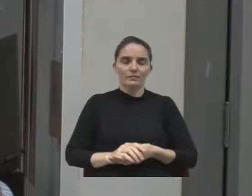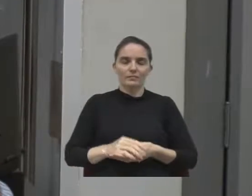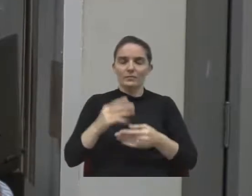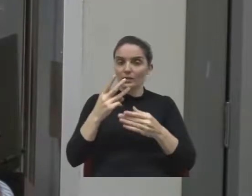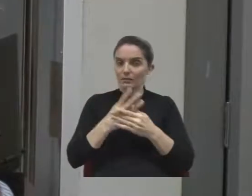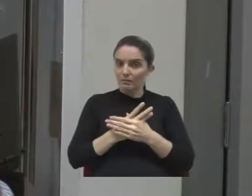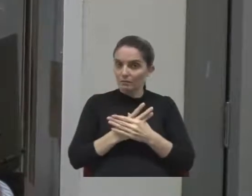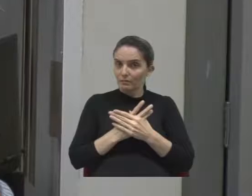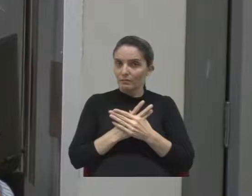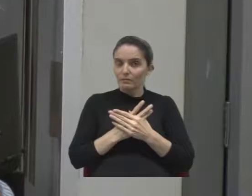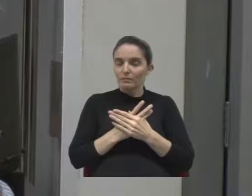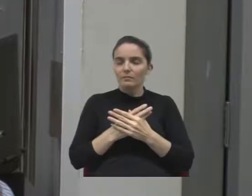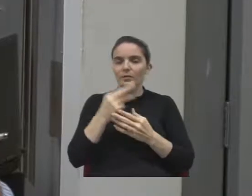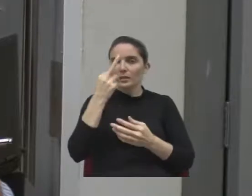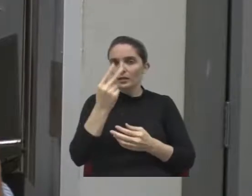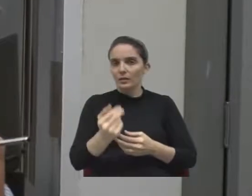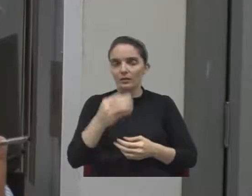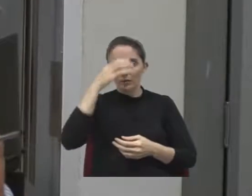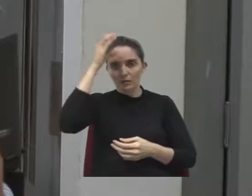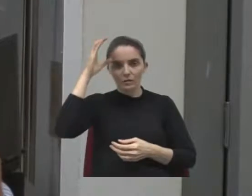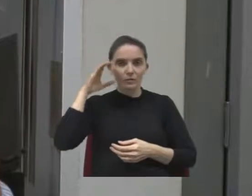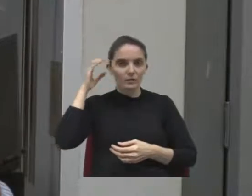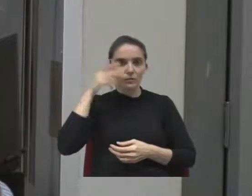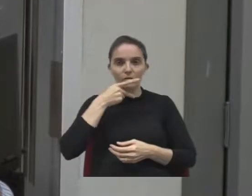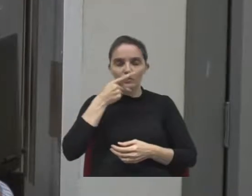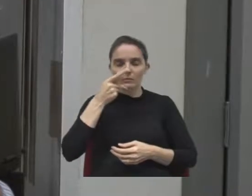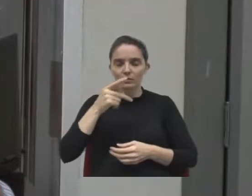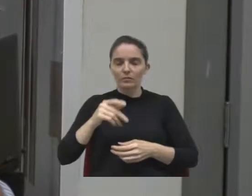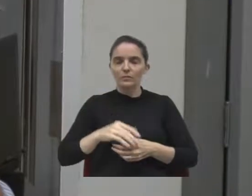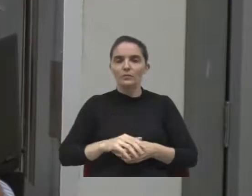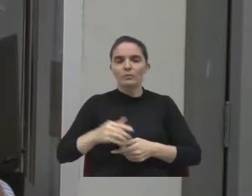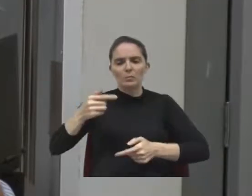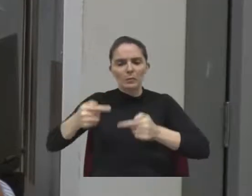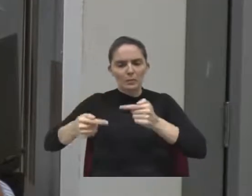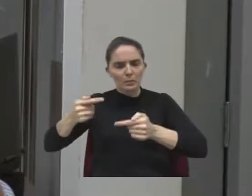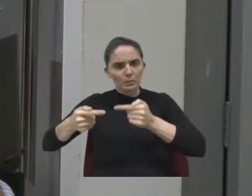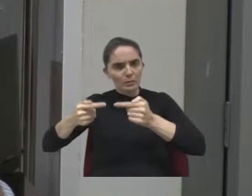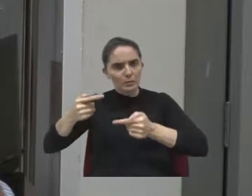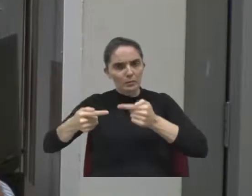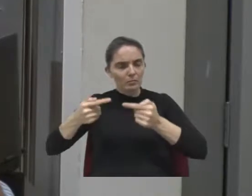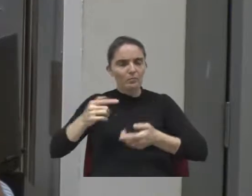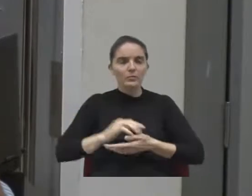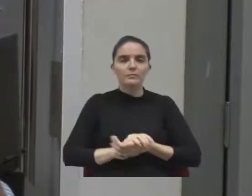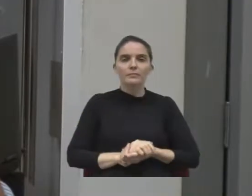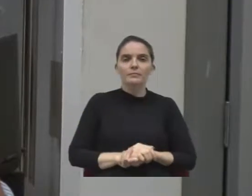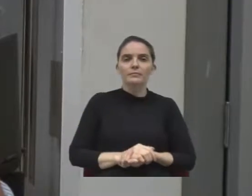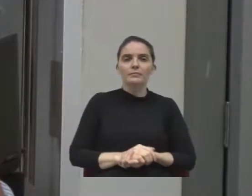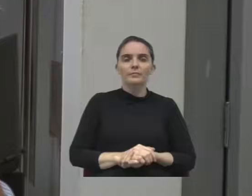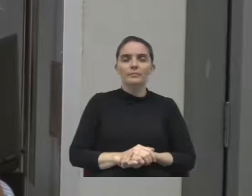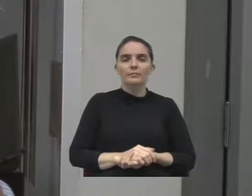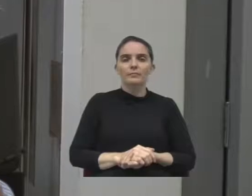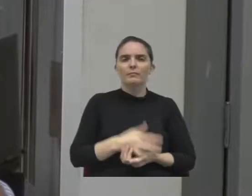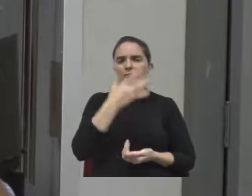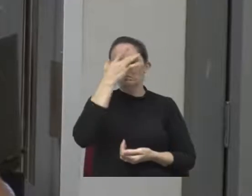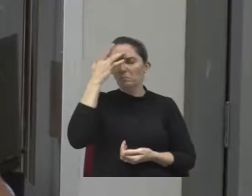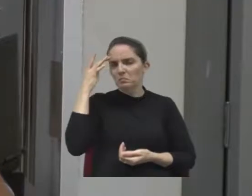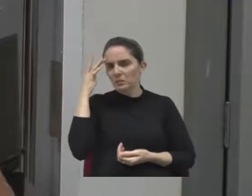como a vereadora Carol, esse parlamento, a gente está discutindo isso, e pessoas que têm determinadas,